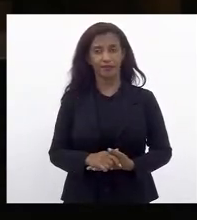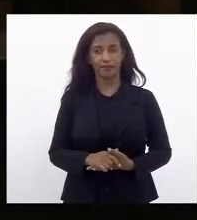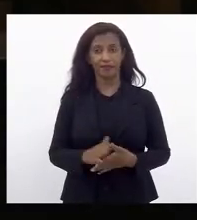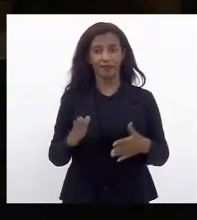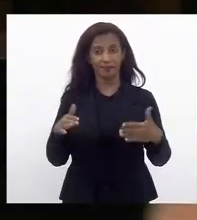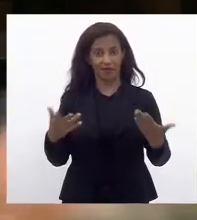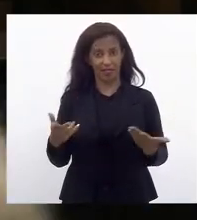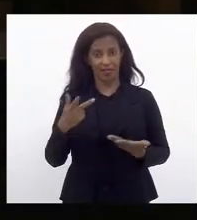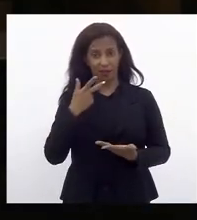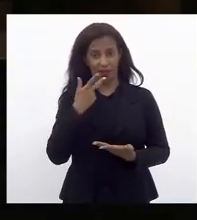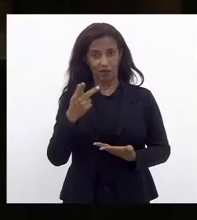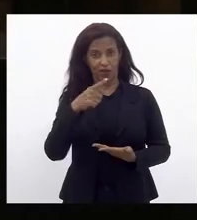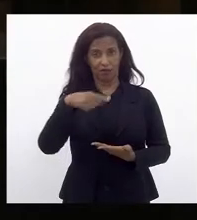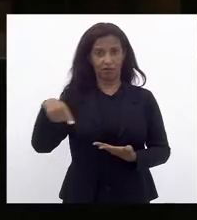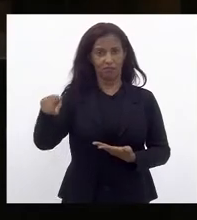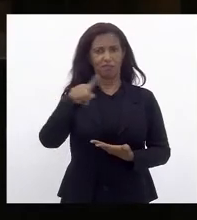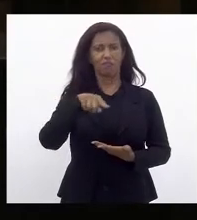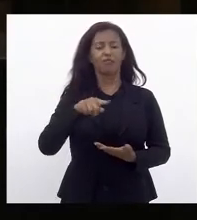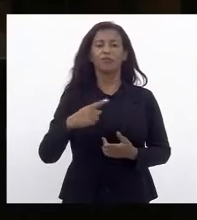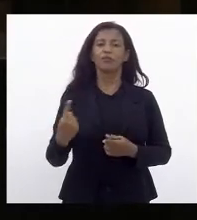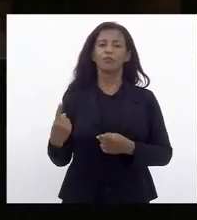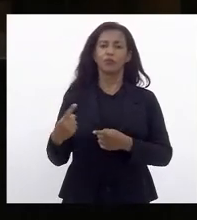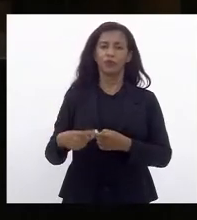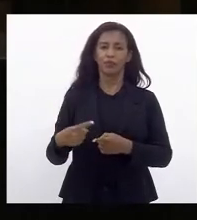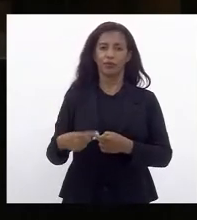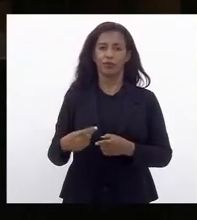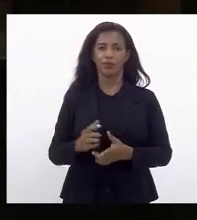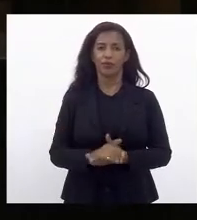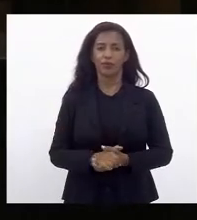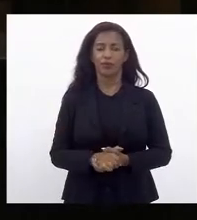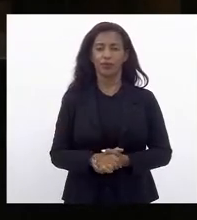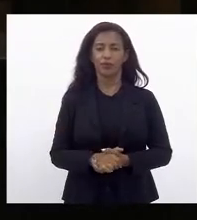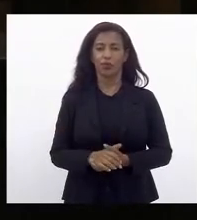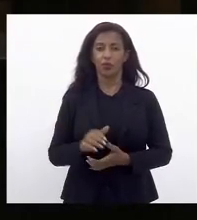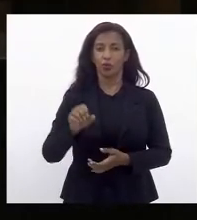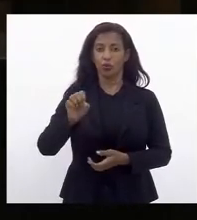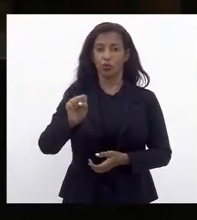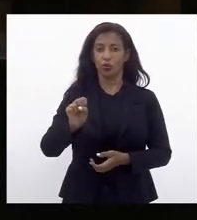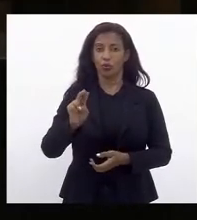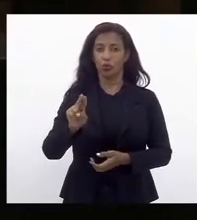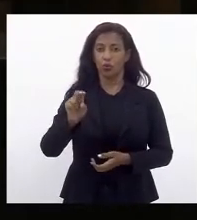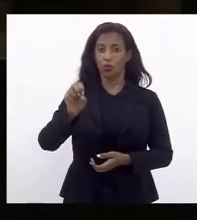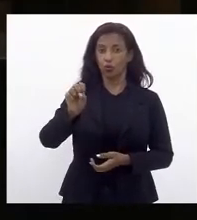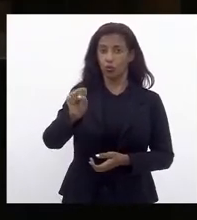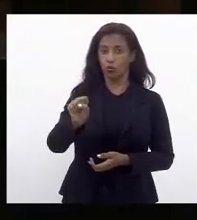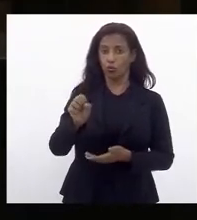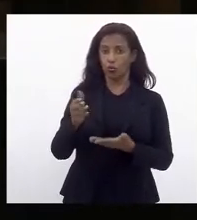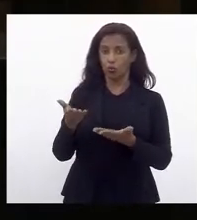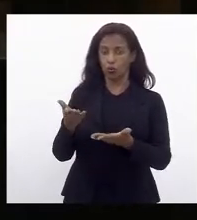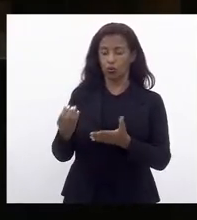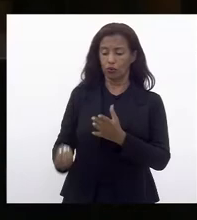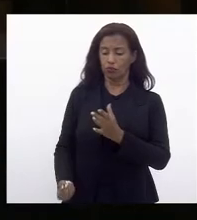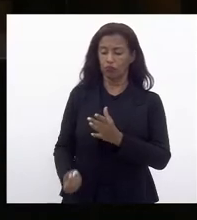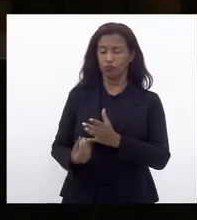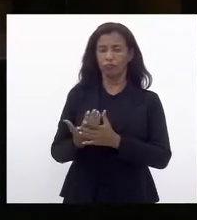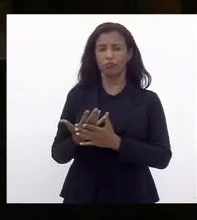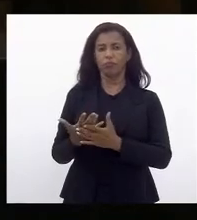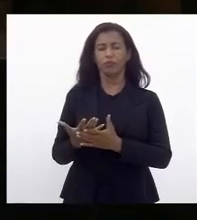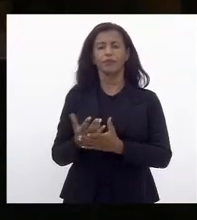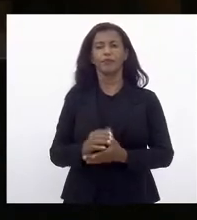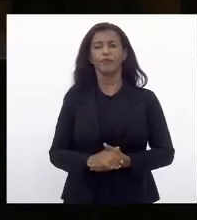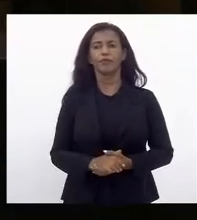quero falar para vocês por que o SUS, por exemplo, ele foi criado por